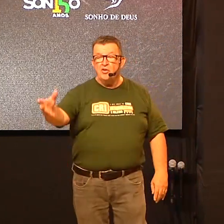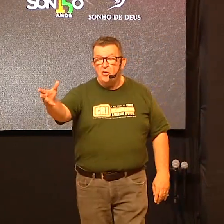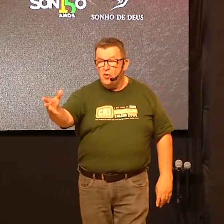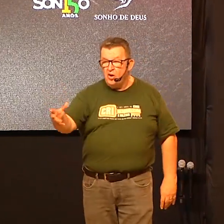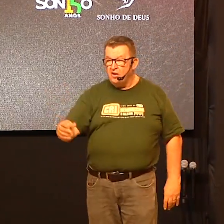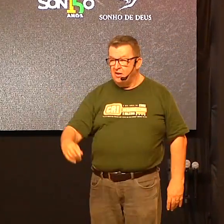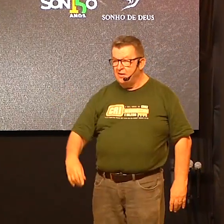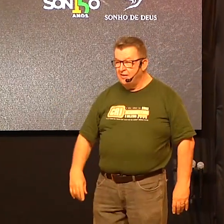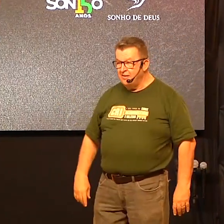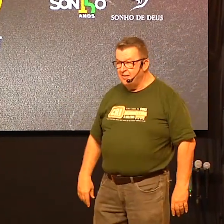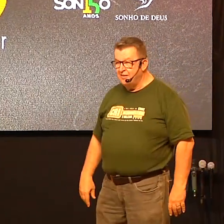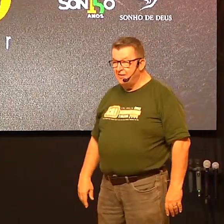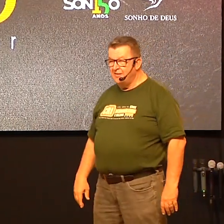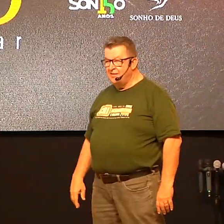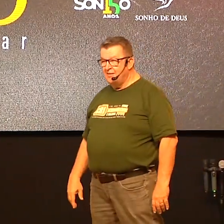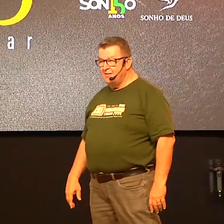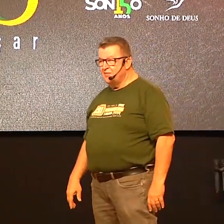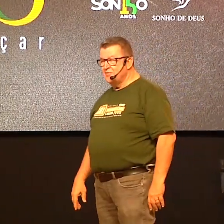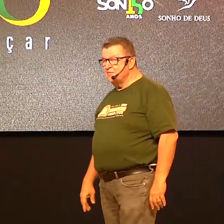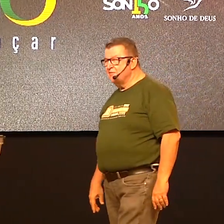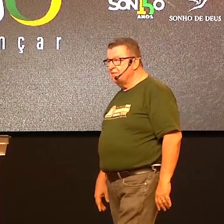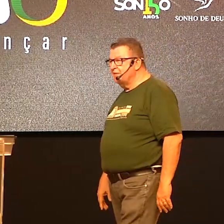Quando que você foi?